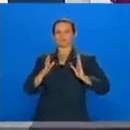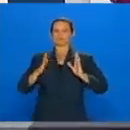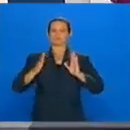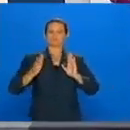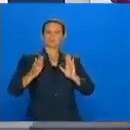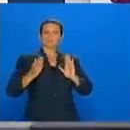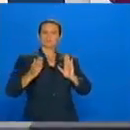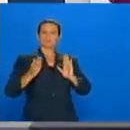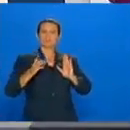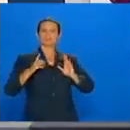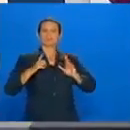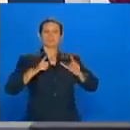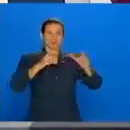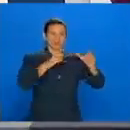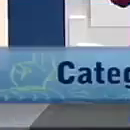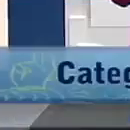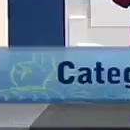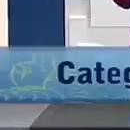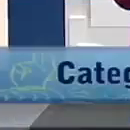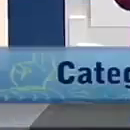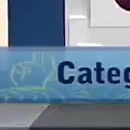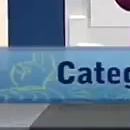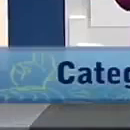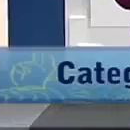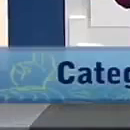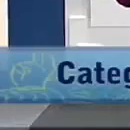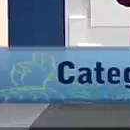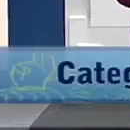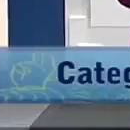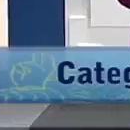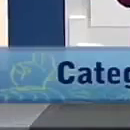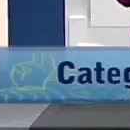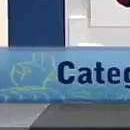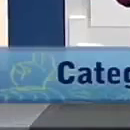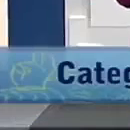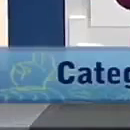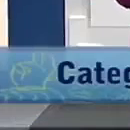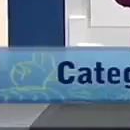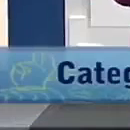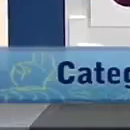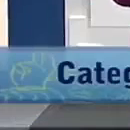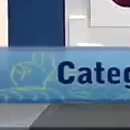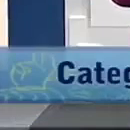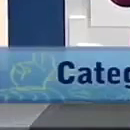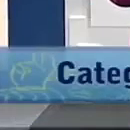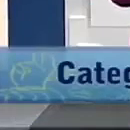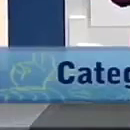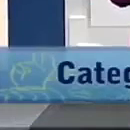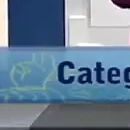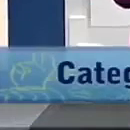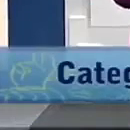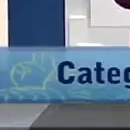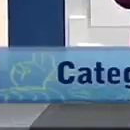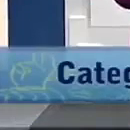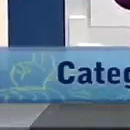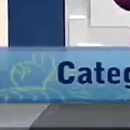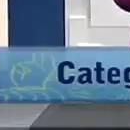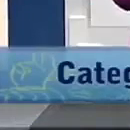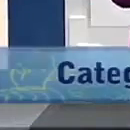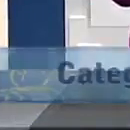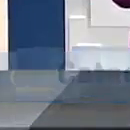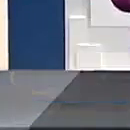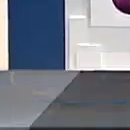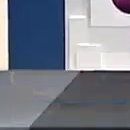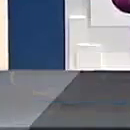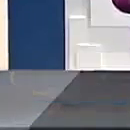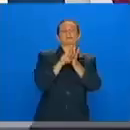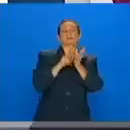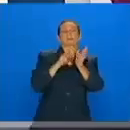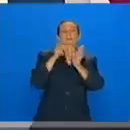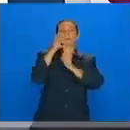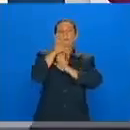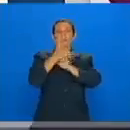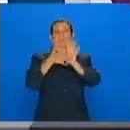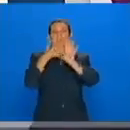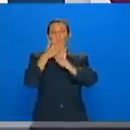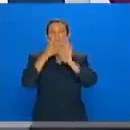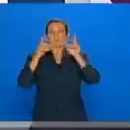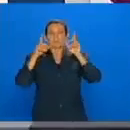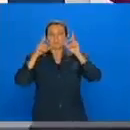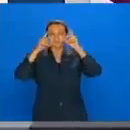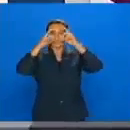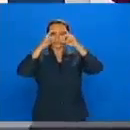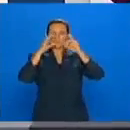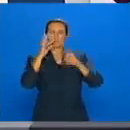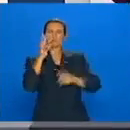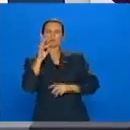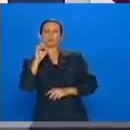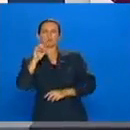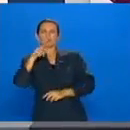marcação espacial para fazer as chamadas categorias gramaticais. No caso de tópicos,